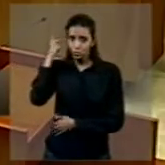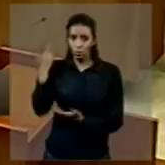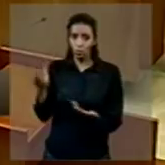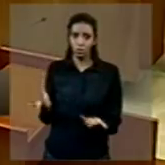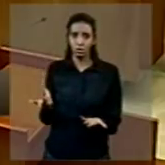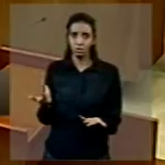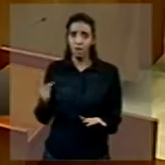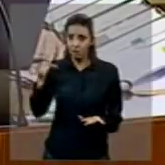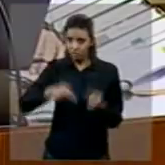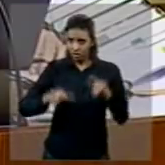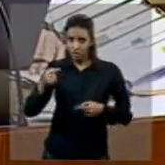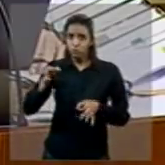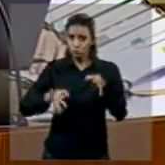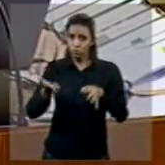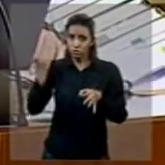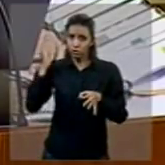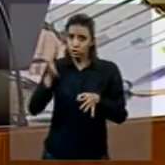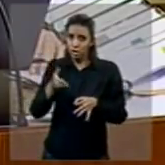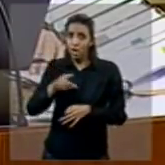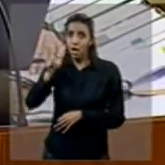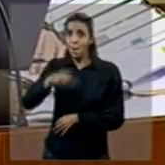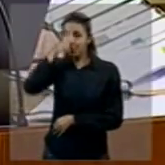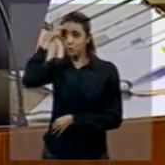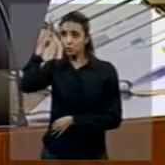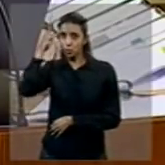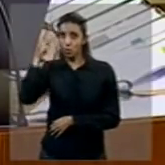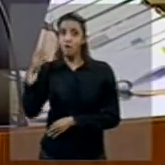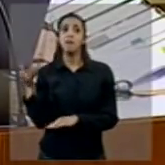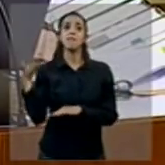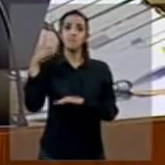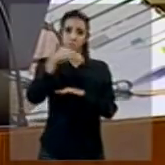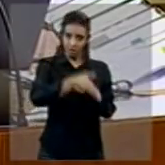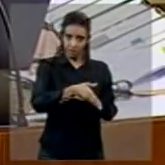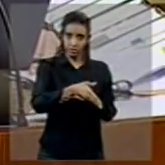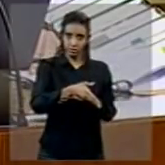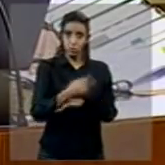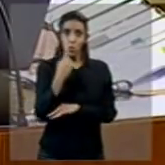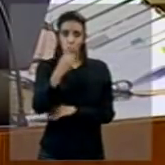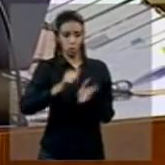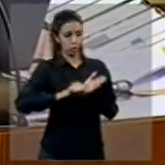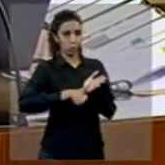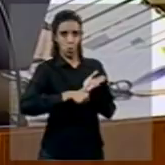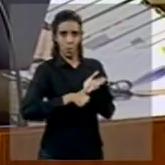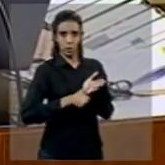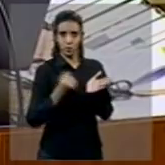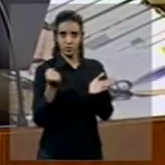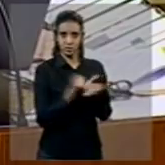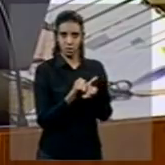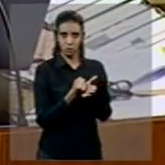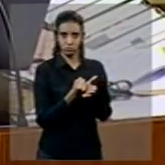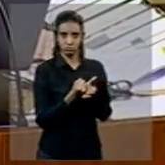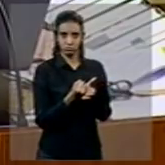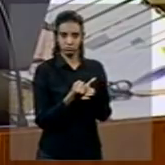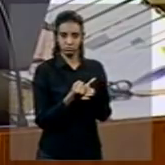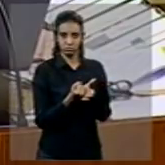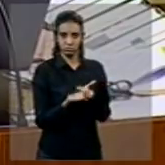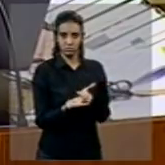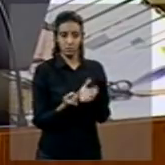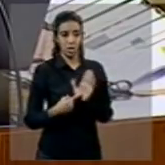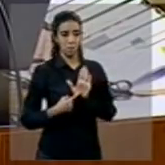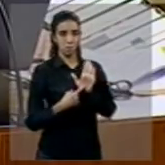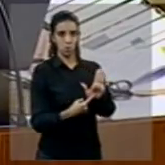aqui neste plenário, o eleitor vai... comparece com um documento oficial de identificação. Ele